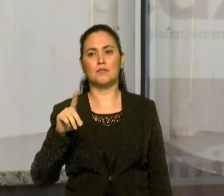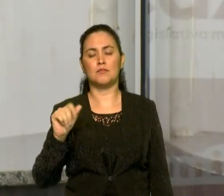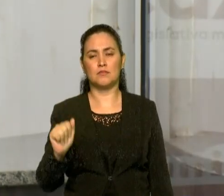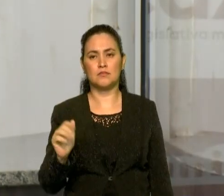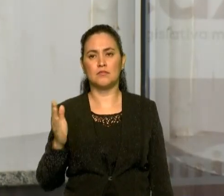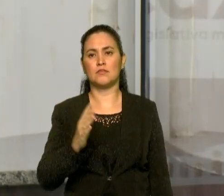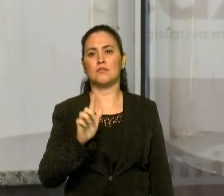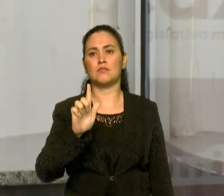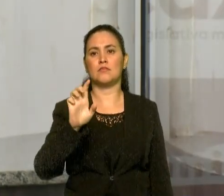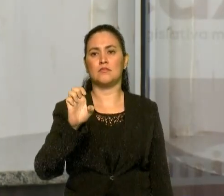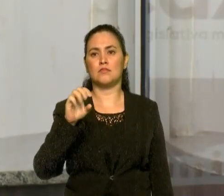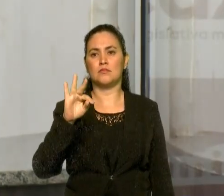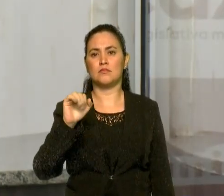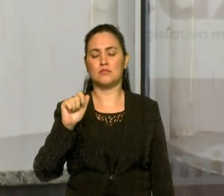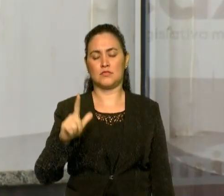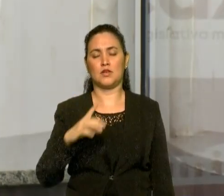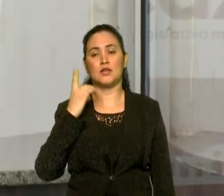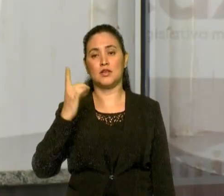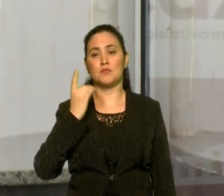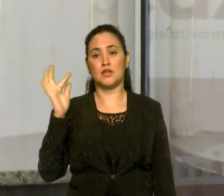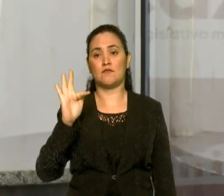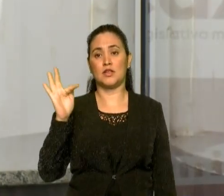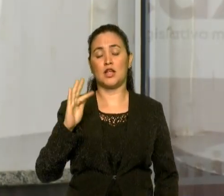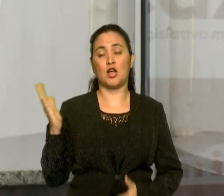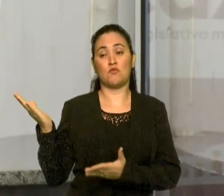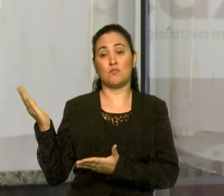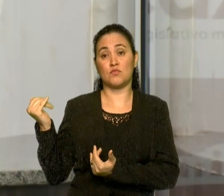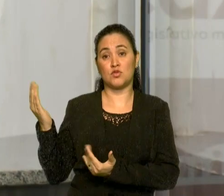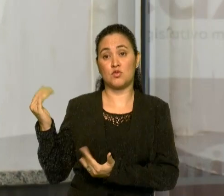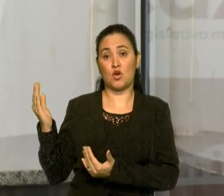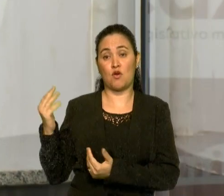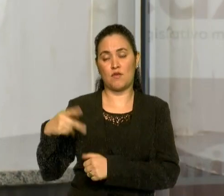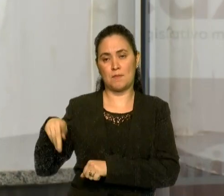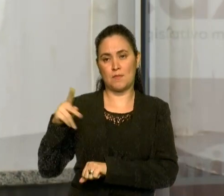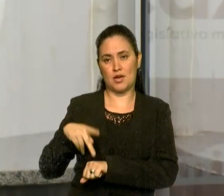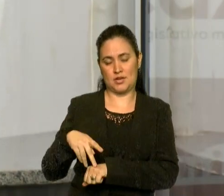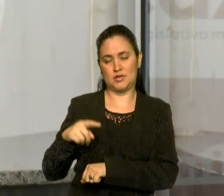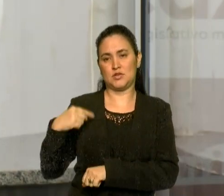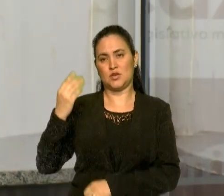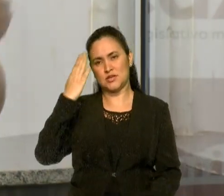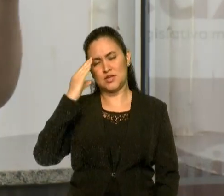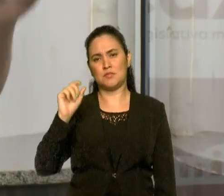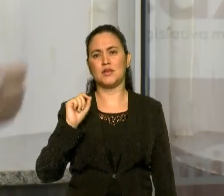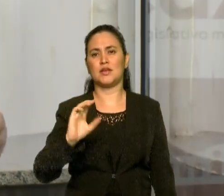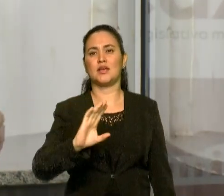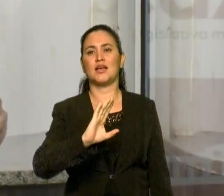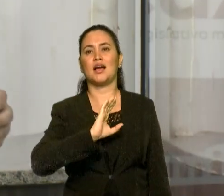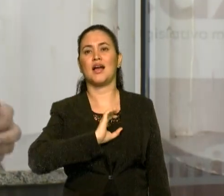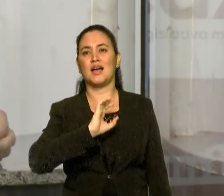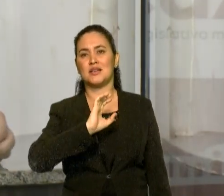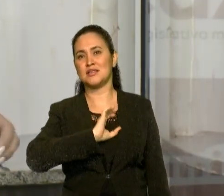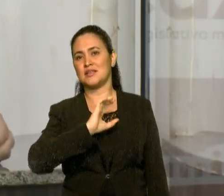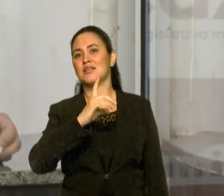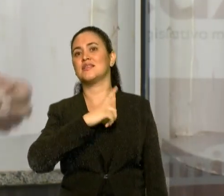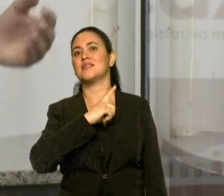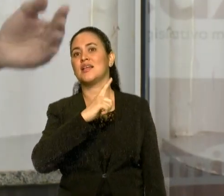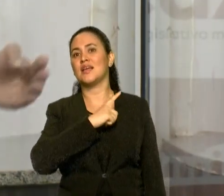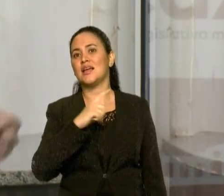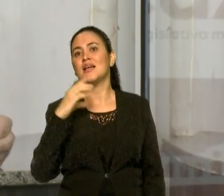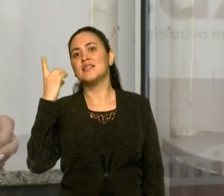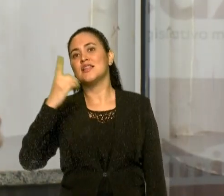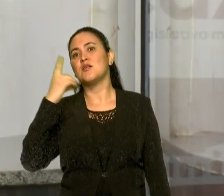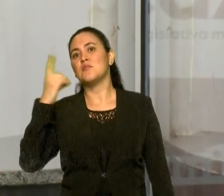do país. Para a gente é motivo de muito orgulho saber que Caxias está mandando aí a deputada mais jovem